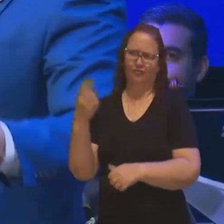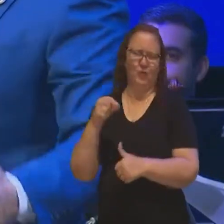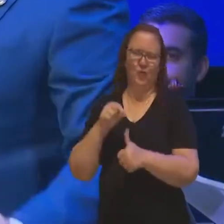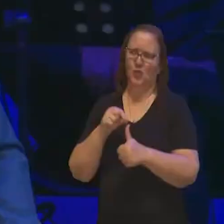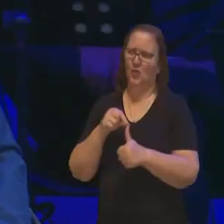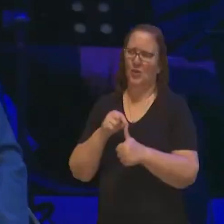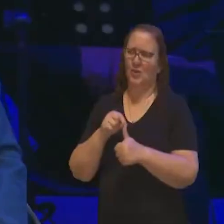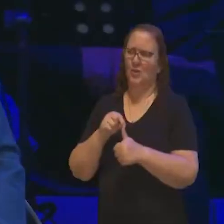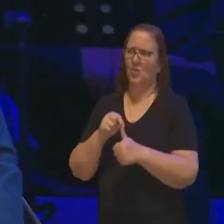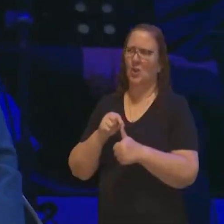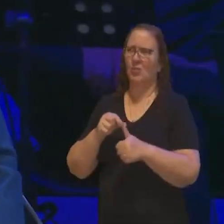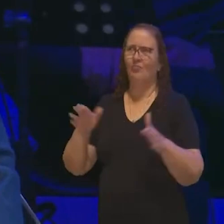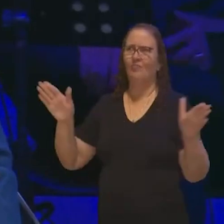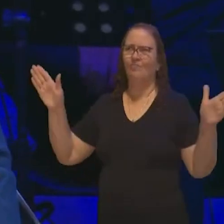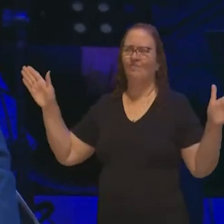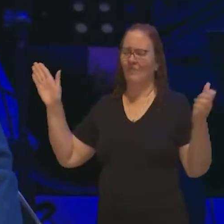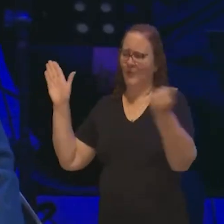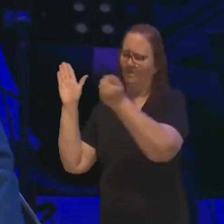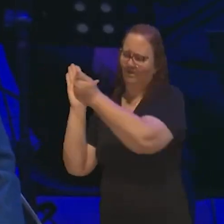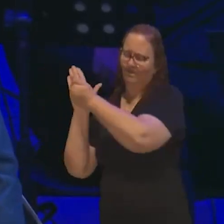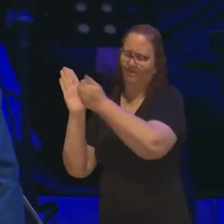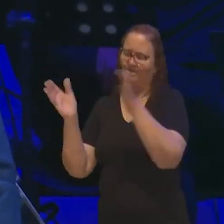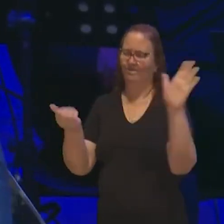Colocaram ele numa cruz.